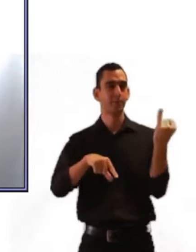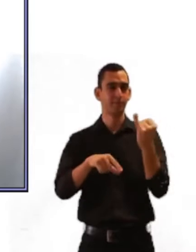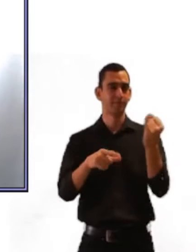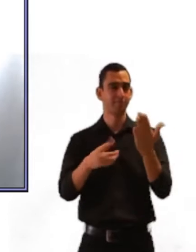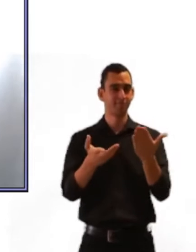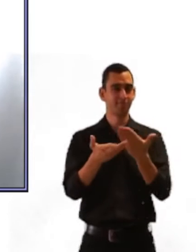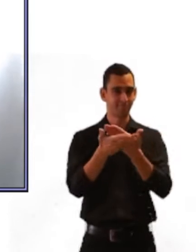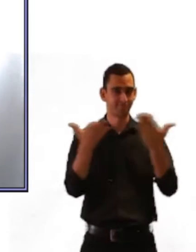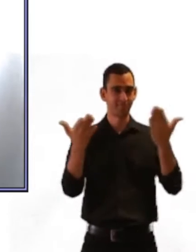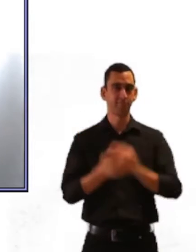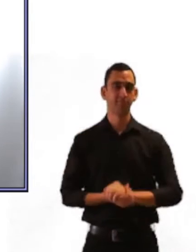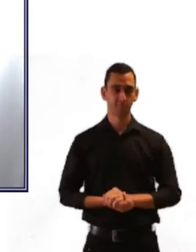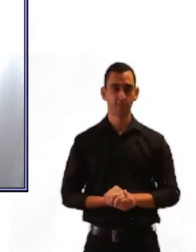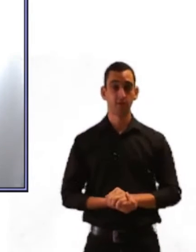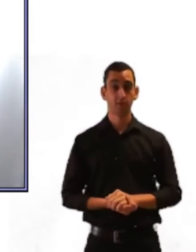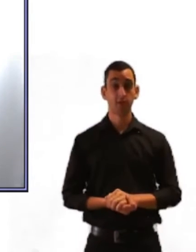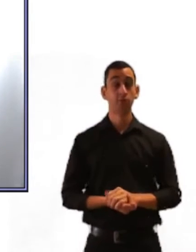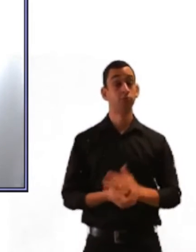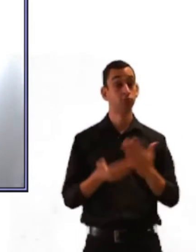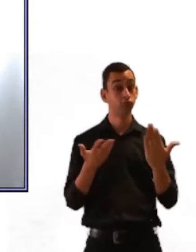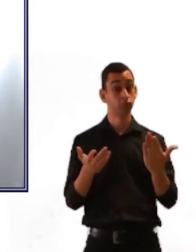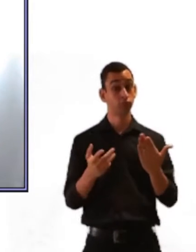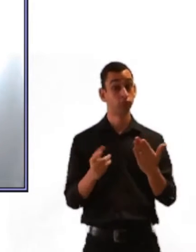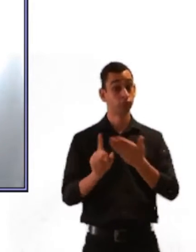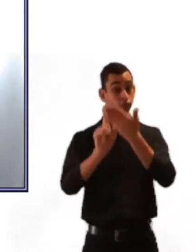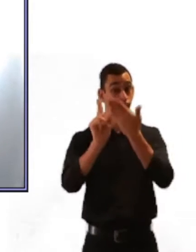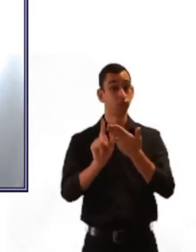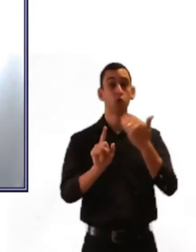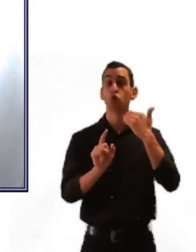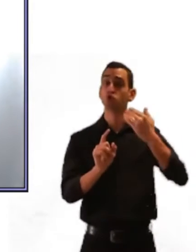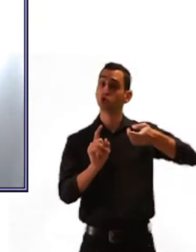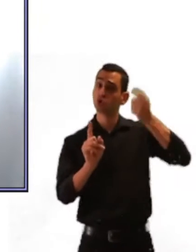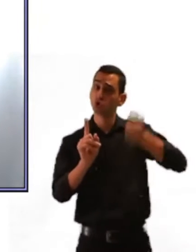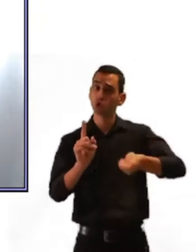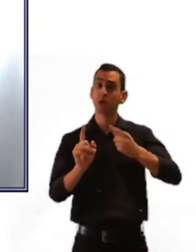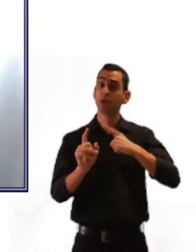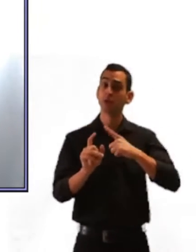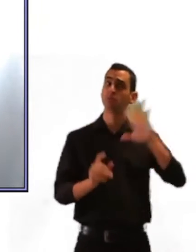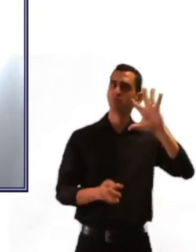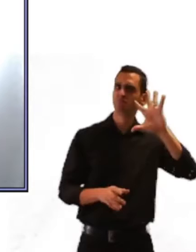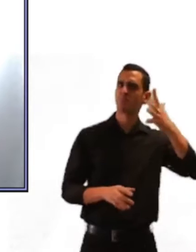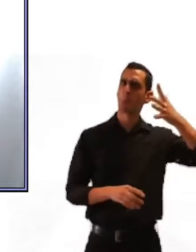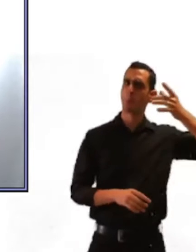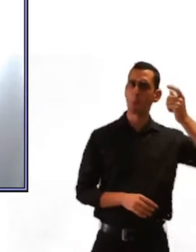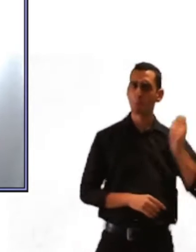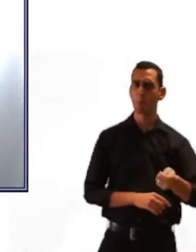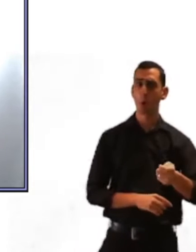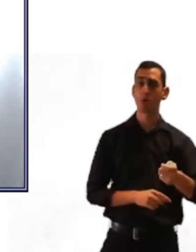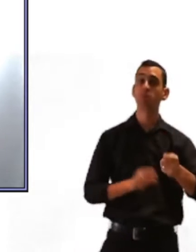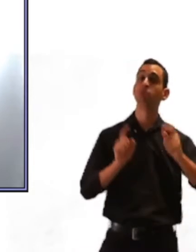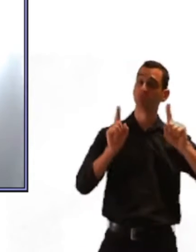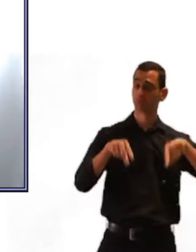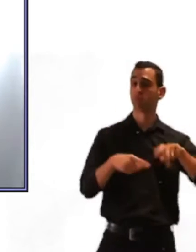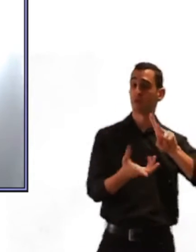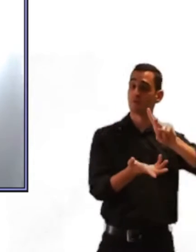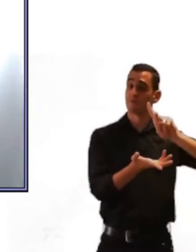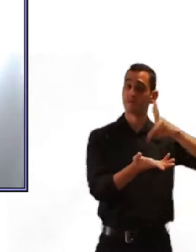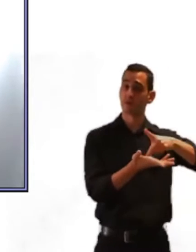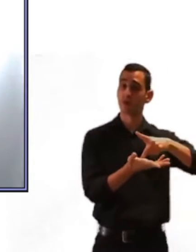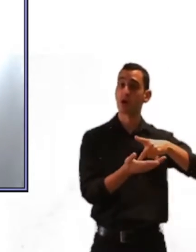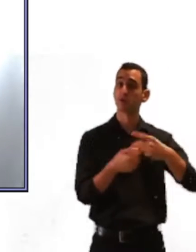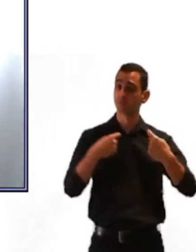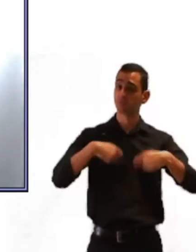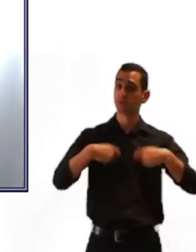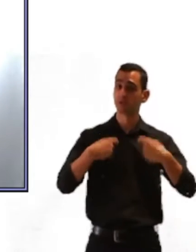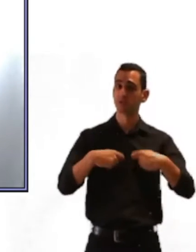problematização. Realmente o juiz toma uma decisão com base na verdade, né? A gente tem, por exemplo, no sistema